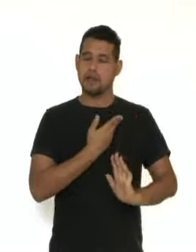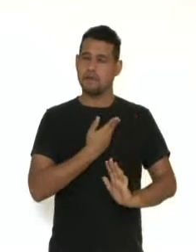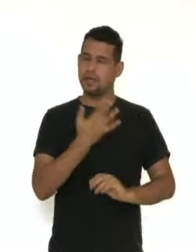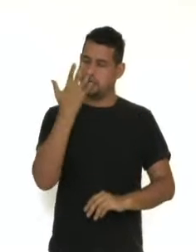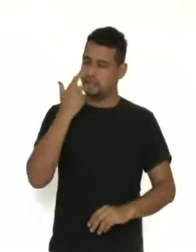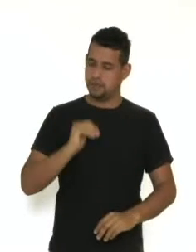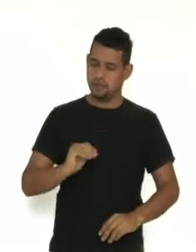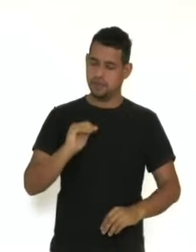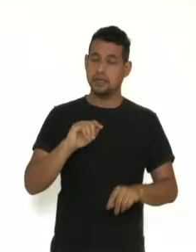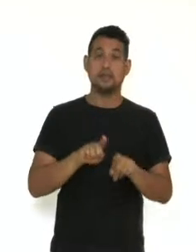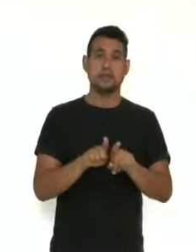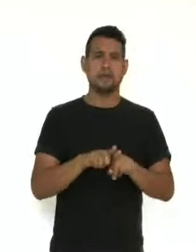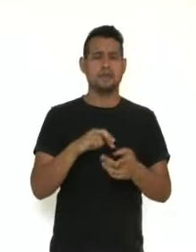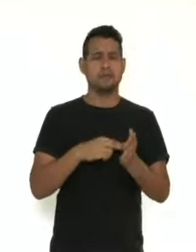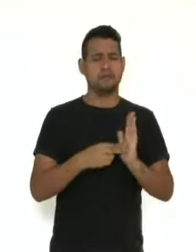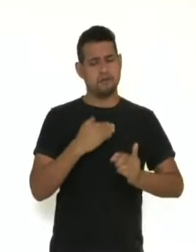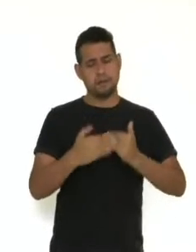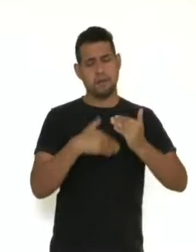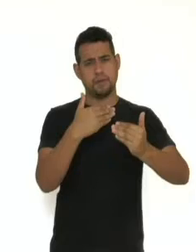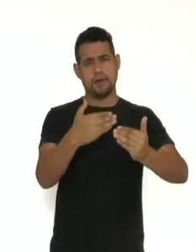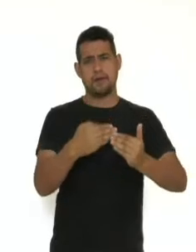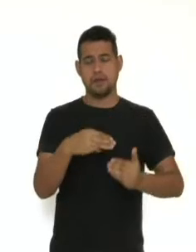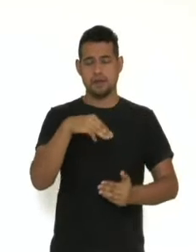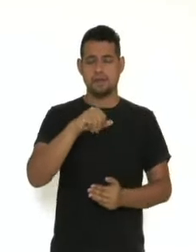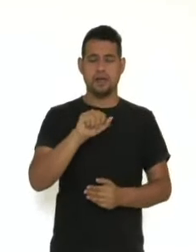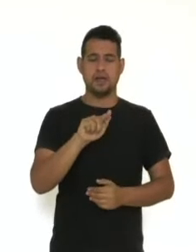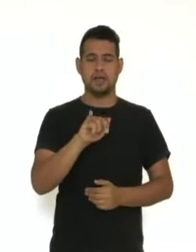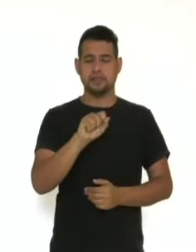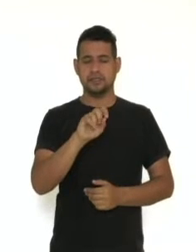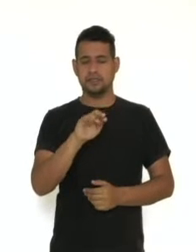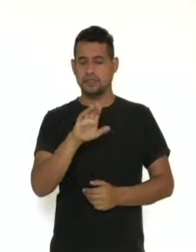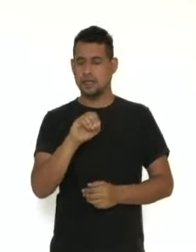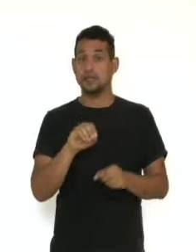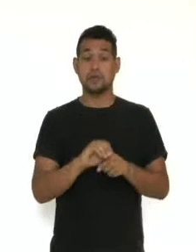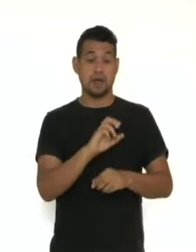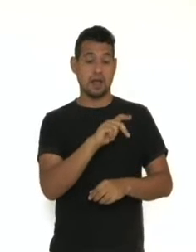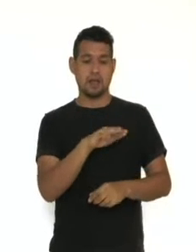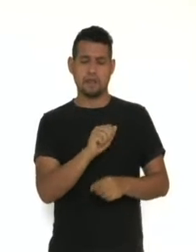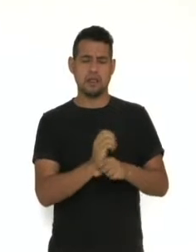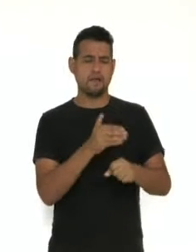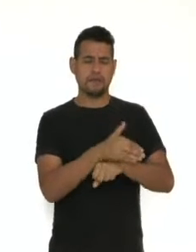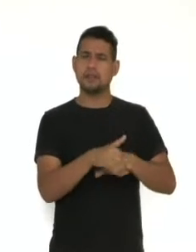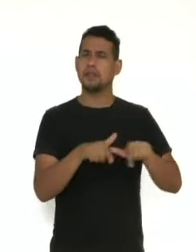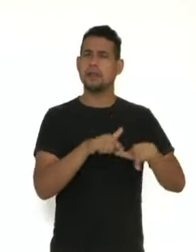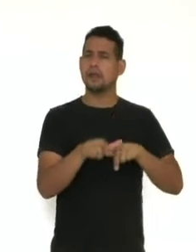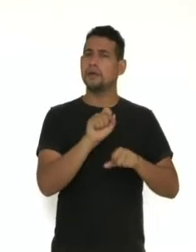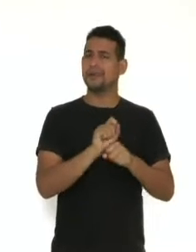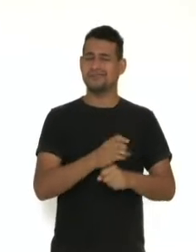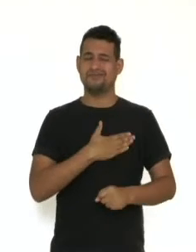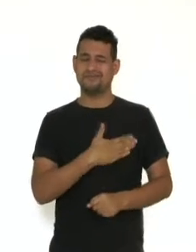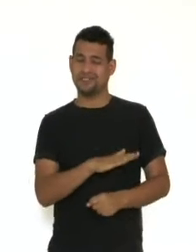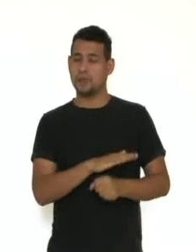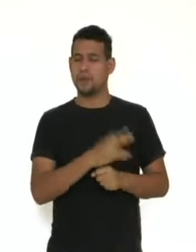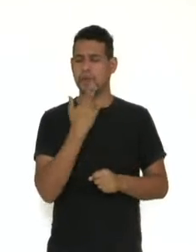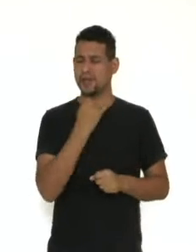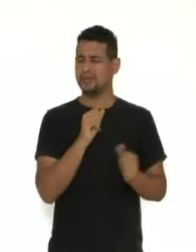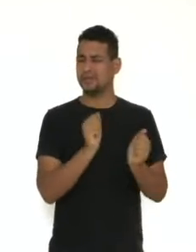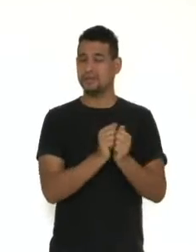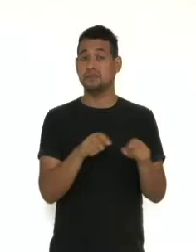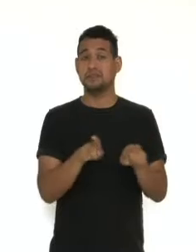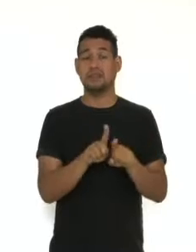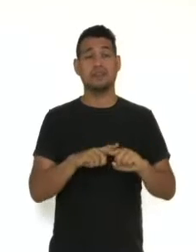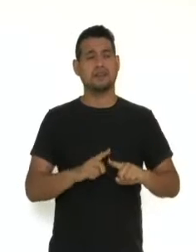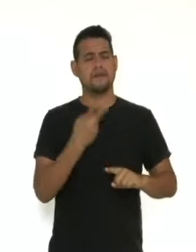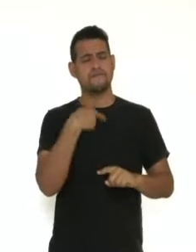infância. Vilela seguiu a carreira de magistrado, Camila entrou no funcionalismo contra a vontade do pai, que queria